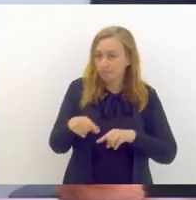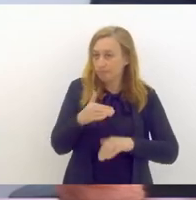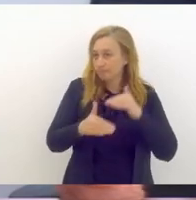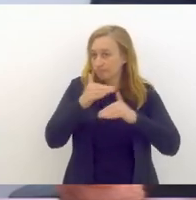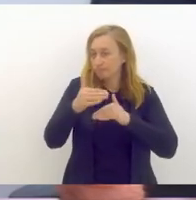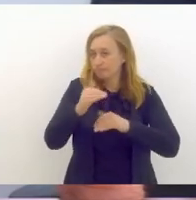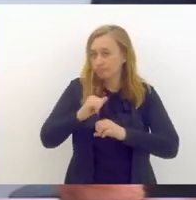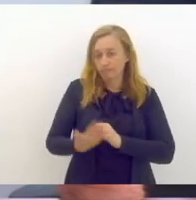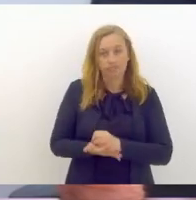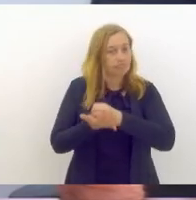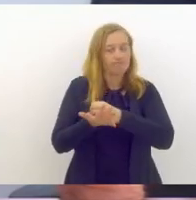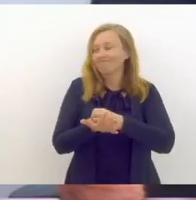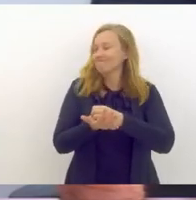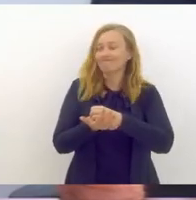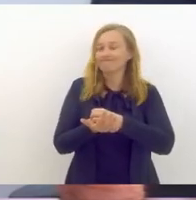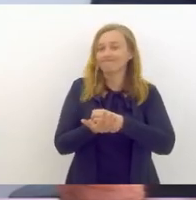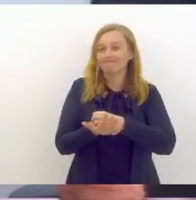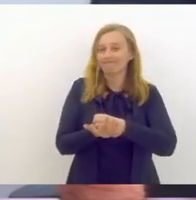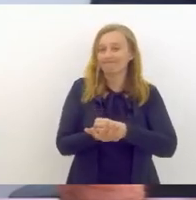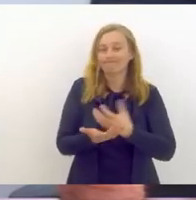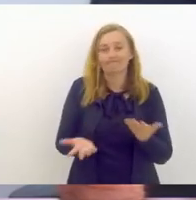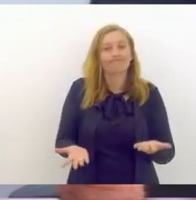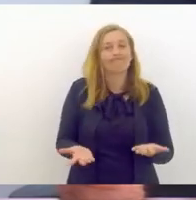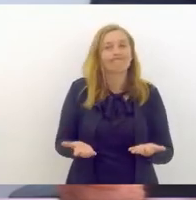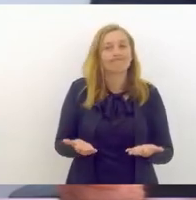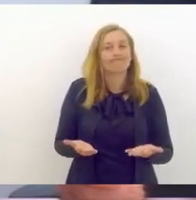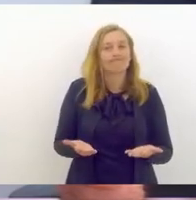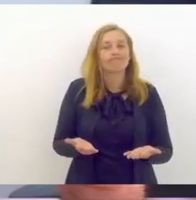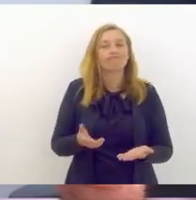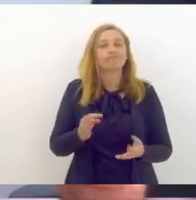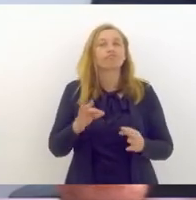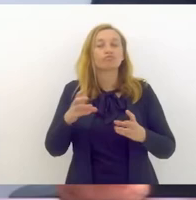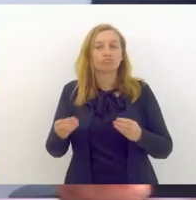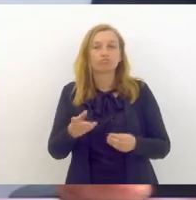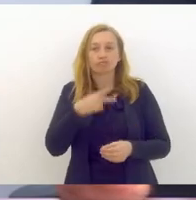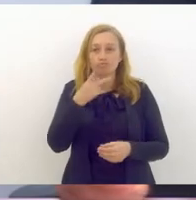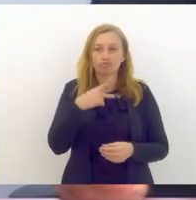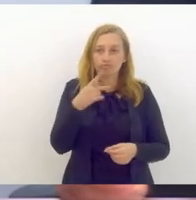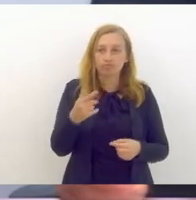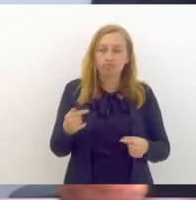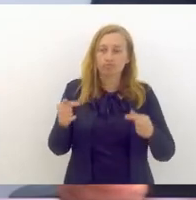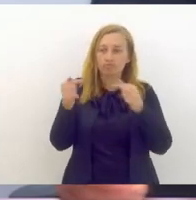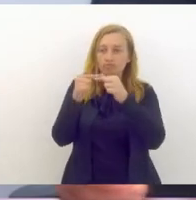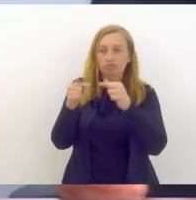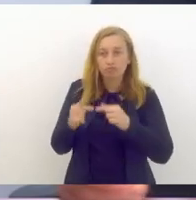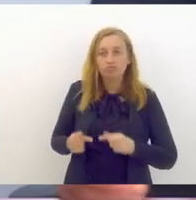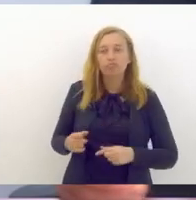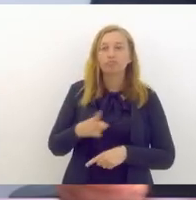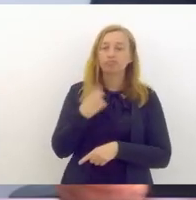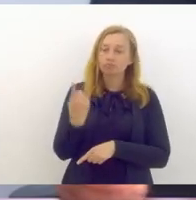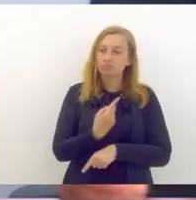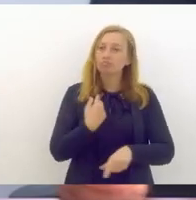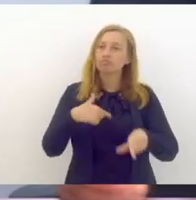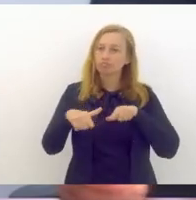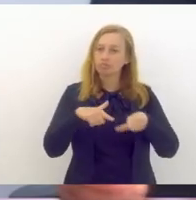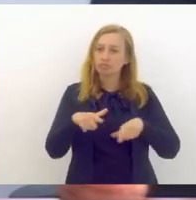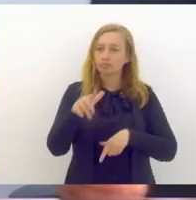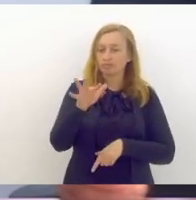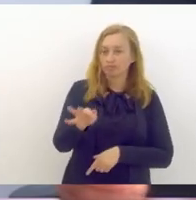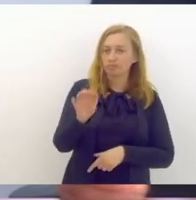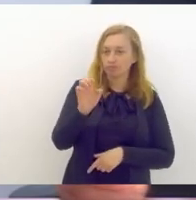desenvolvimento sustentável. Então, assim, a gente está... Muito do que foi falado aqui converge com a política e o trabalho que a FIJAN